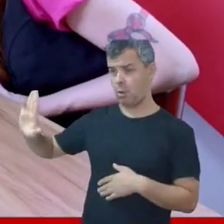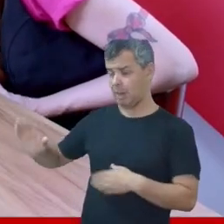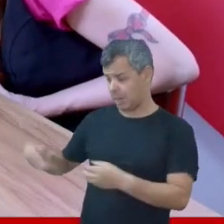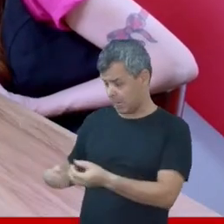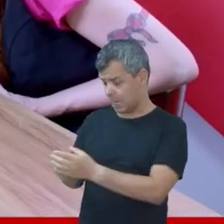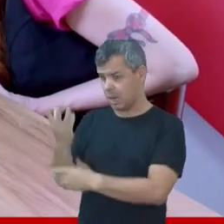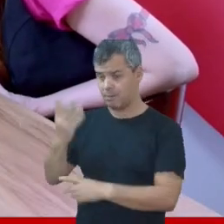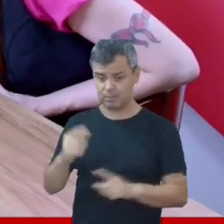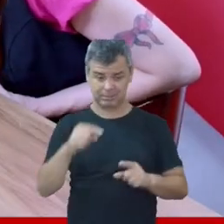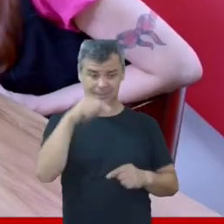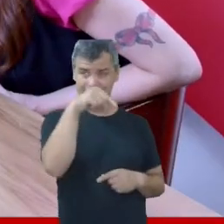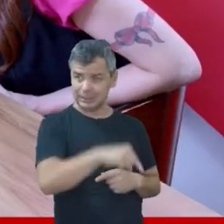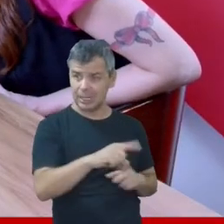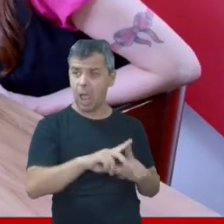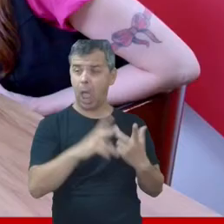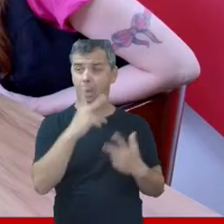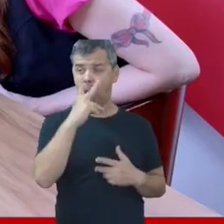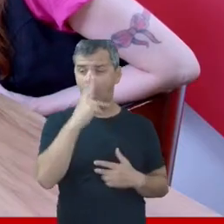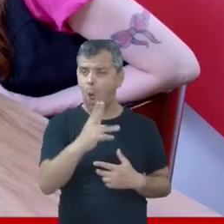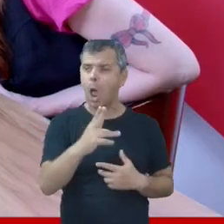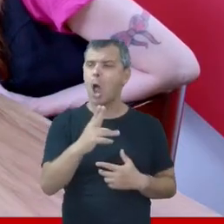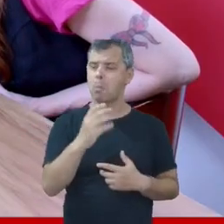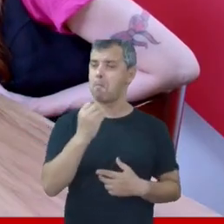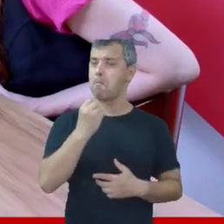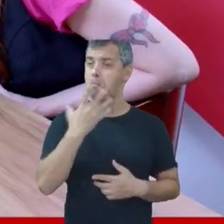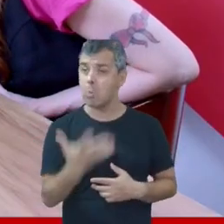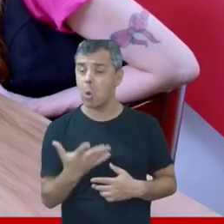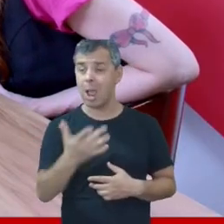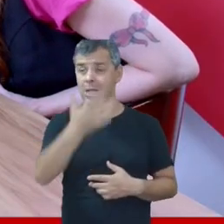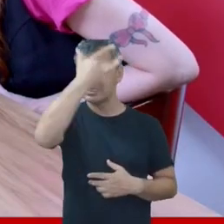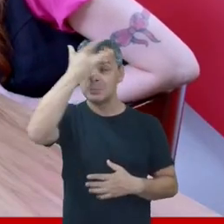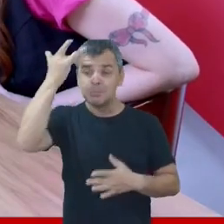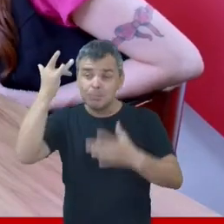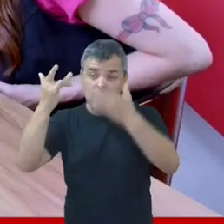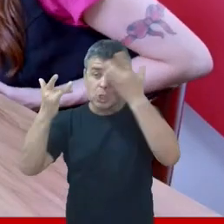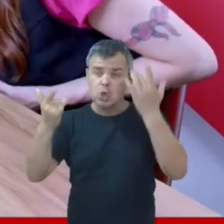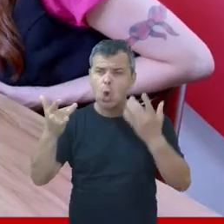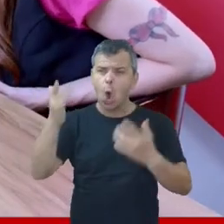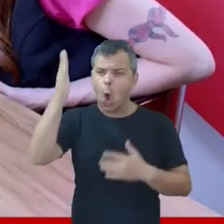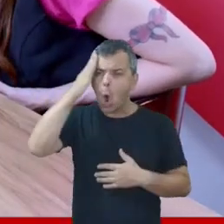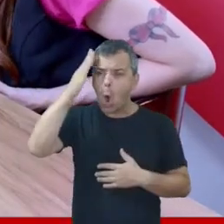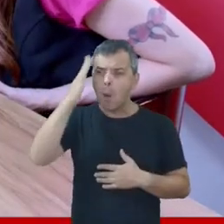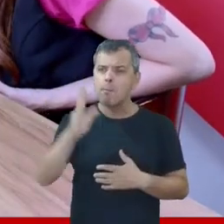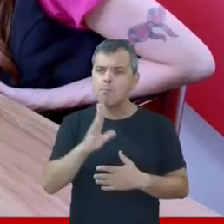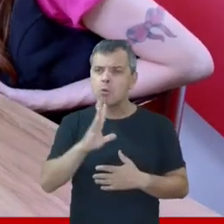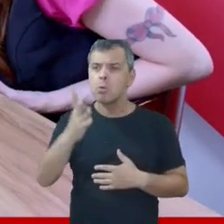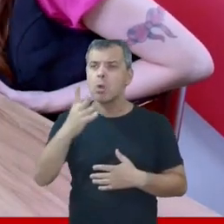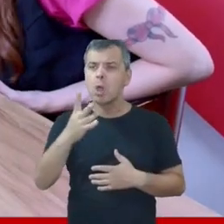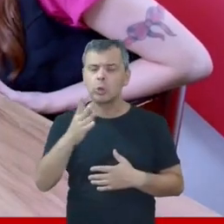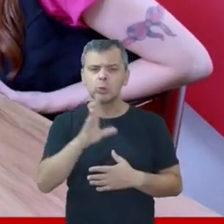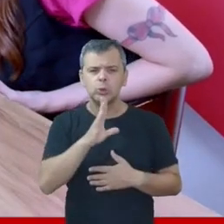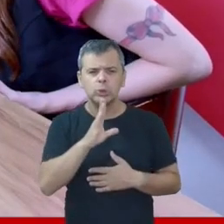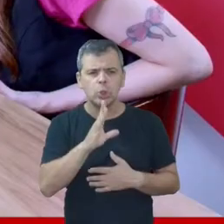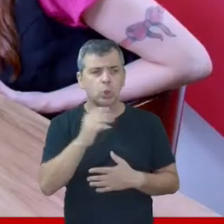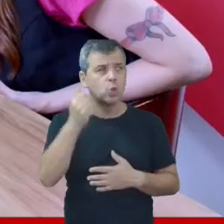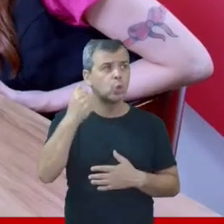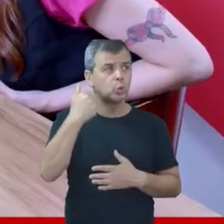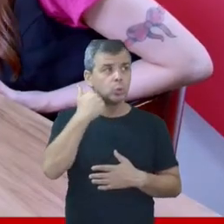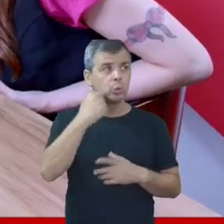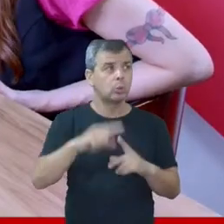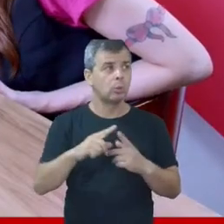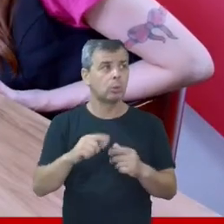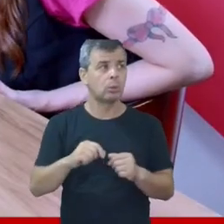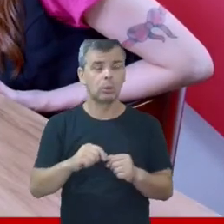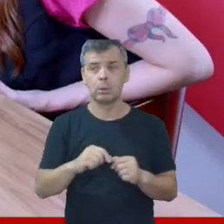certeza. E 2, que eu acho que aí é uma coisa positiva, as pessoas estão conhecendo mais o Disque 100. Também. Estão sabendo mais